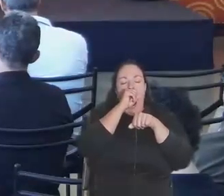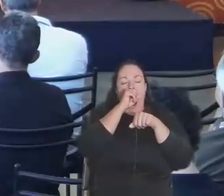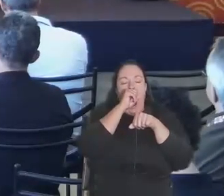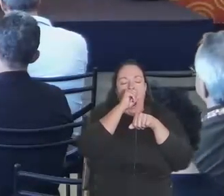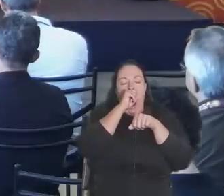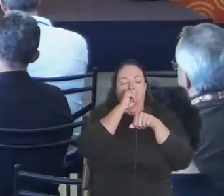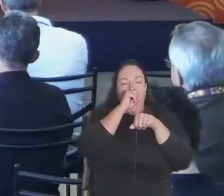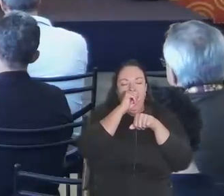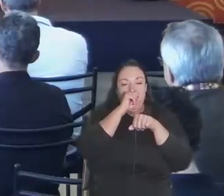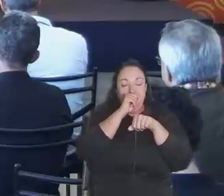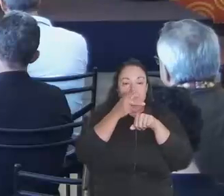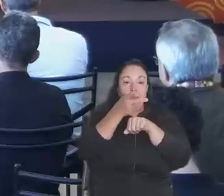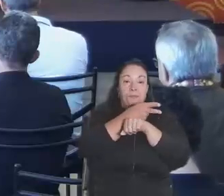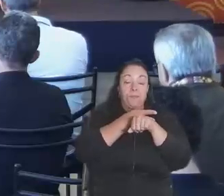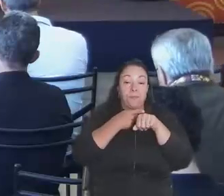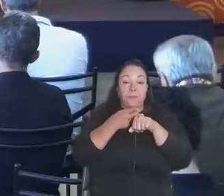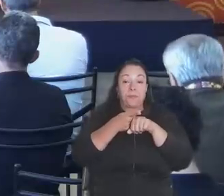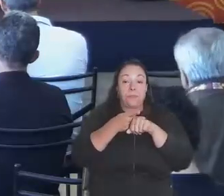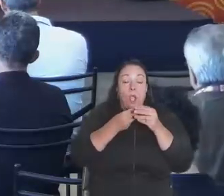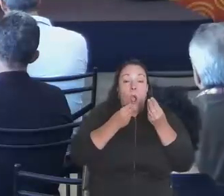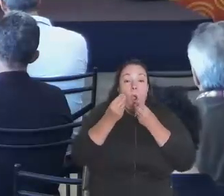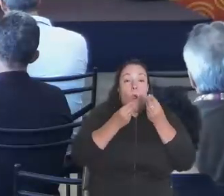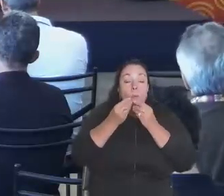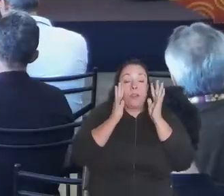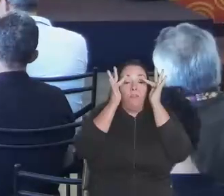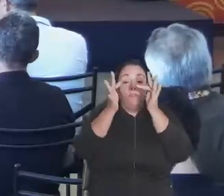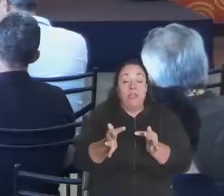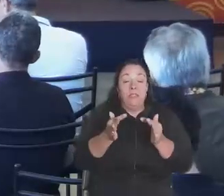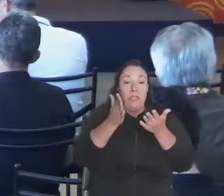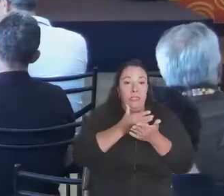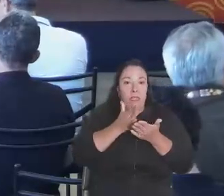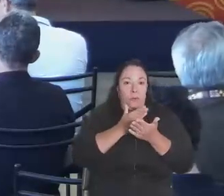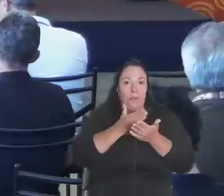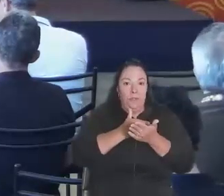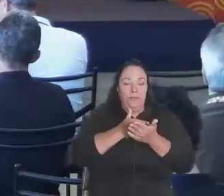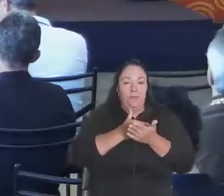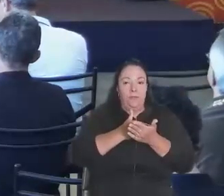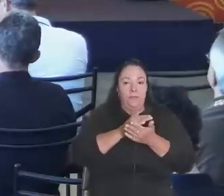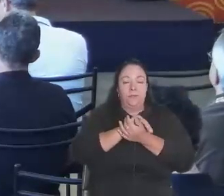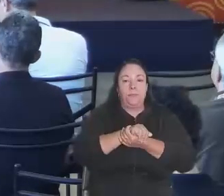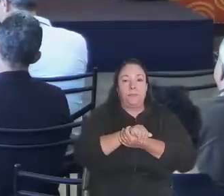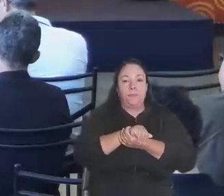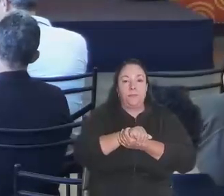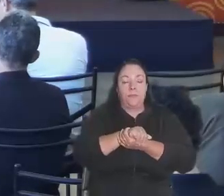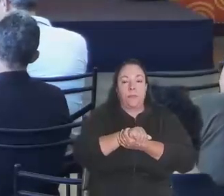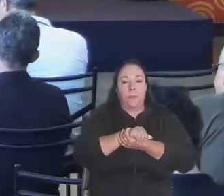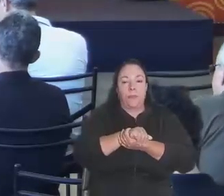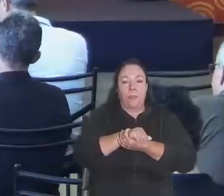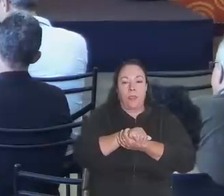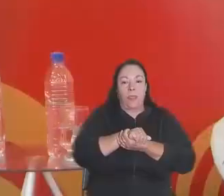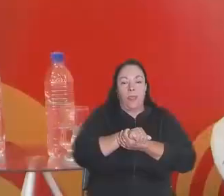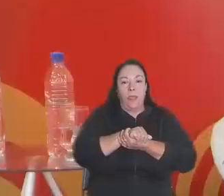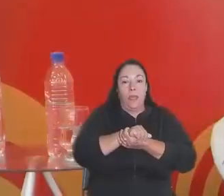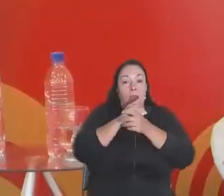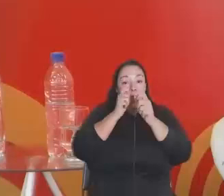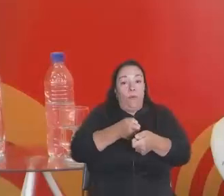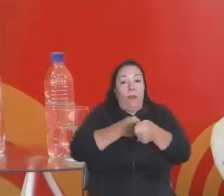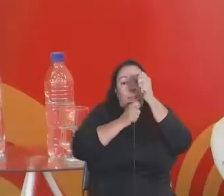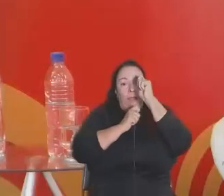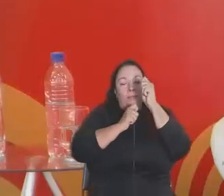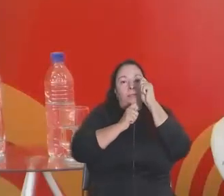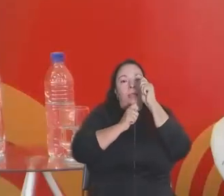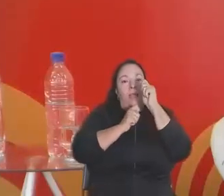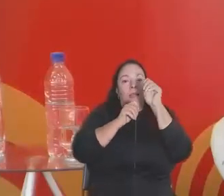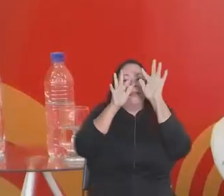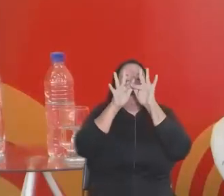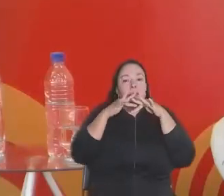falei, como que eu vou encerrar o livro? Então, eu falei assim, eu vou encerrar o livro com uma pescaria em família. E foi